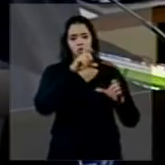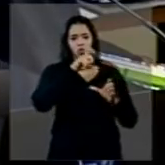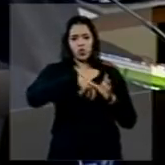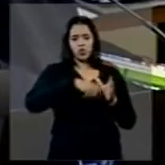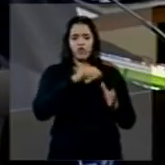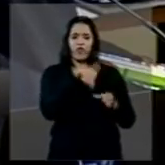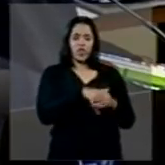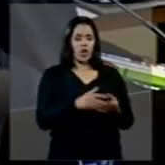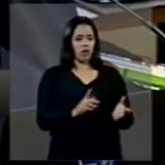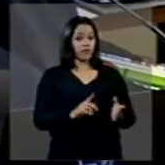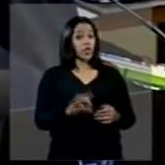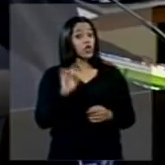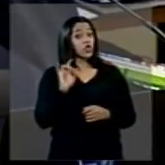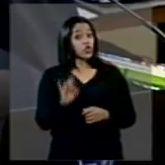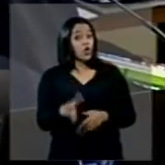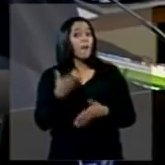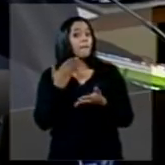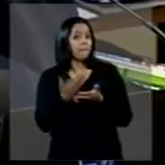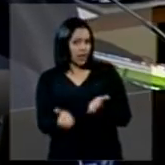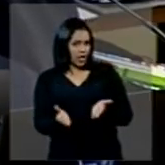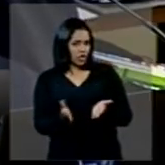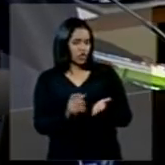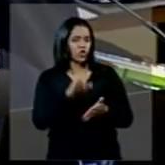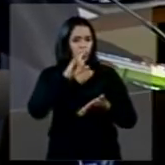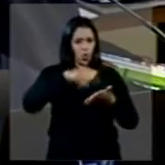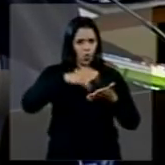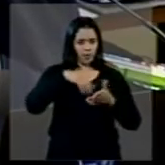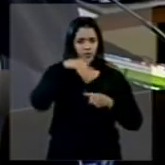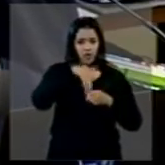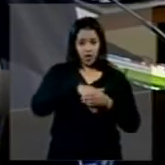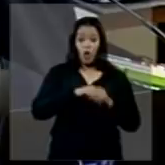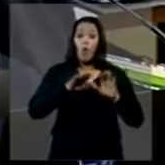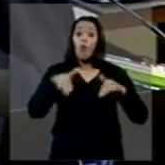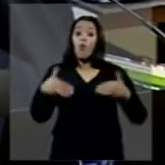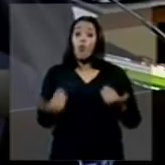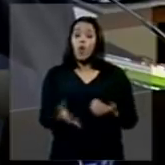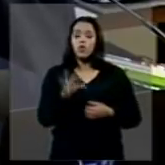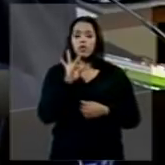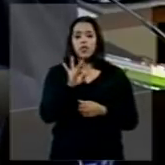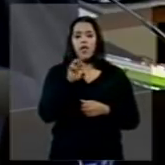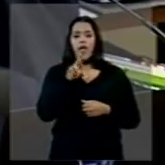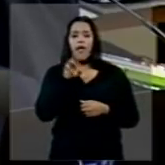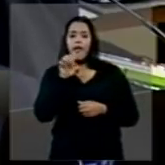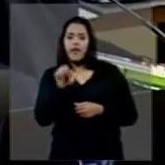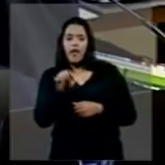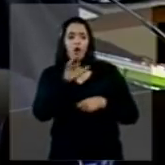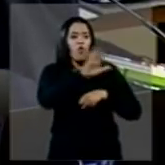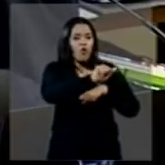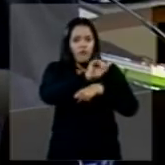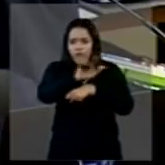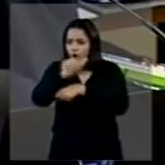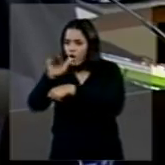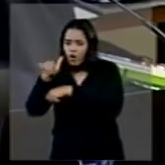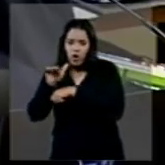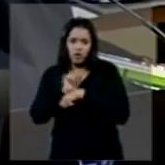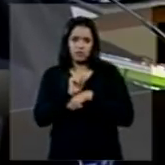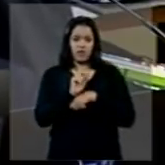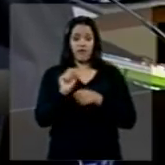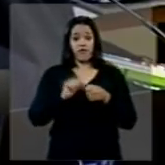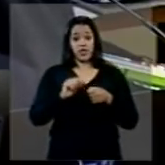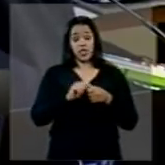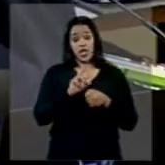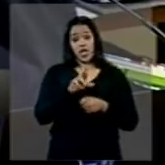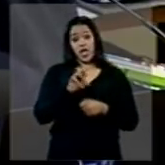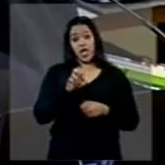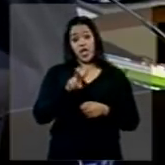do título quando o TRE convoca para uma revisão eleitoral. E aí,